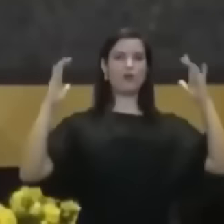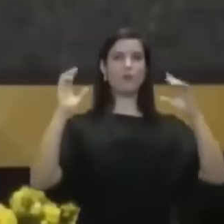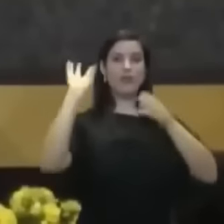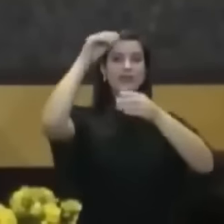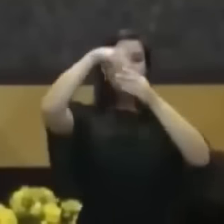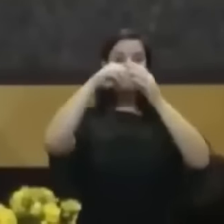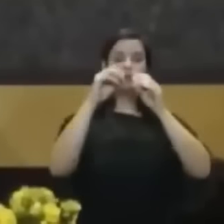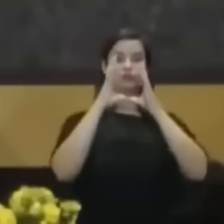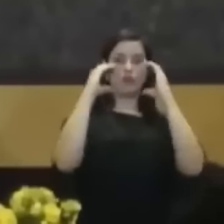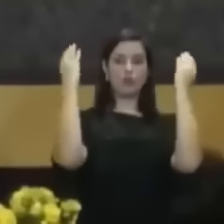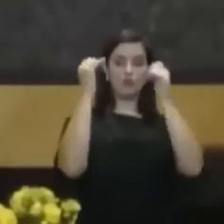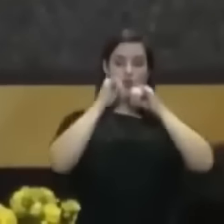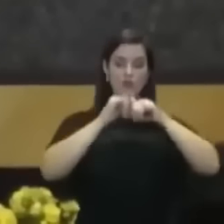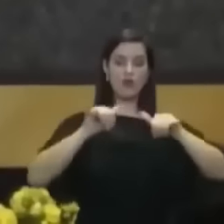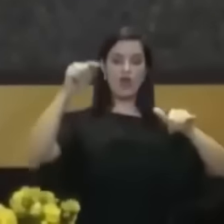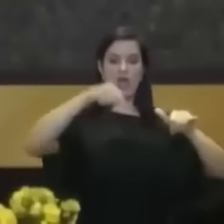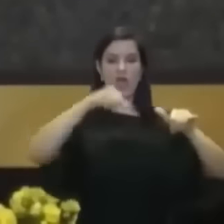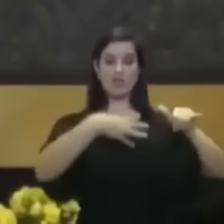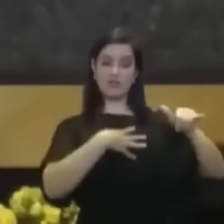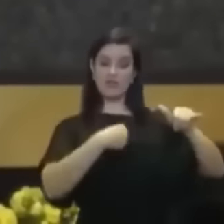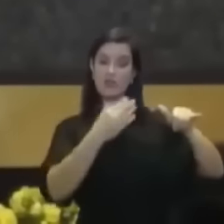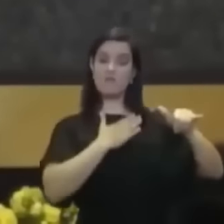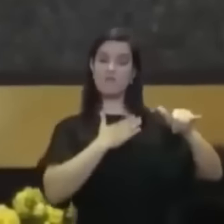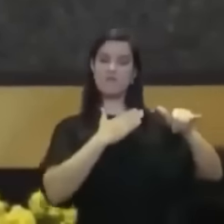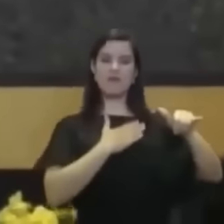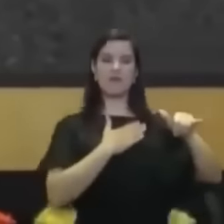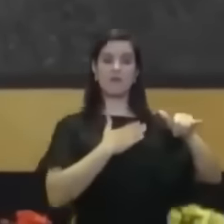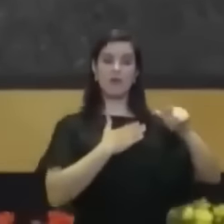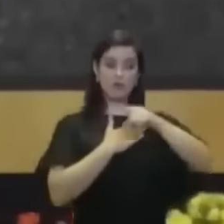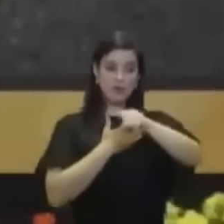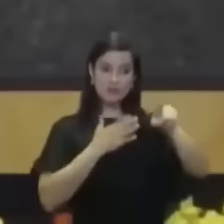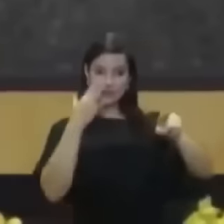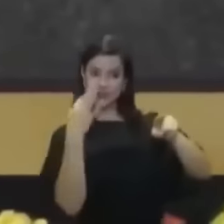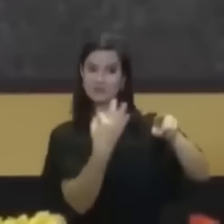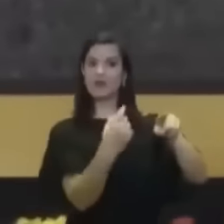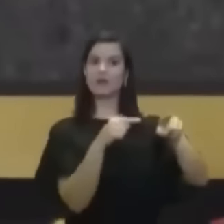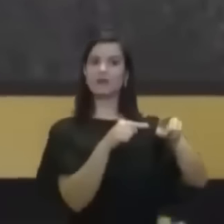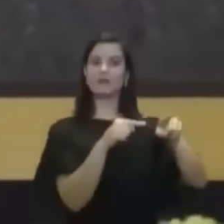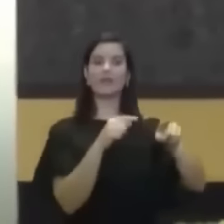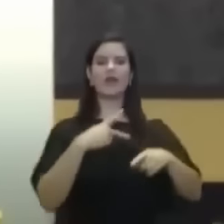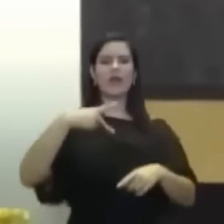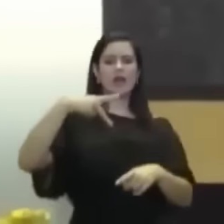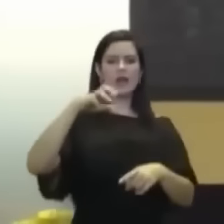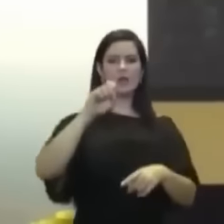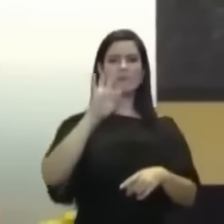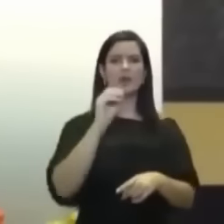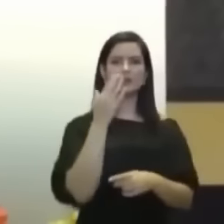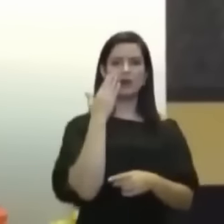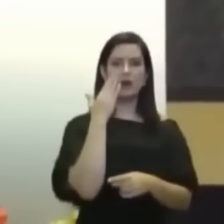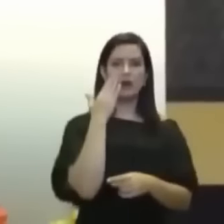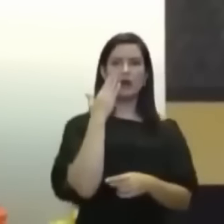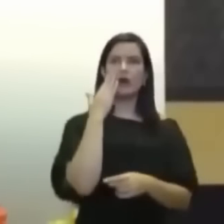nuvem surge uma voz divina dizendo: este é o meu filho, o meu eleito, a ele ouvi. Quando Pedro escuta e vê essas coisas, diz a